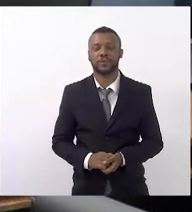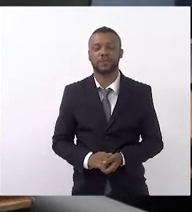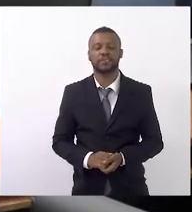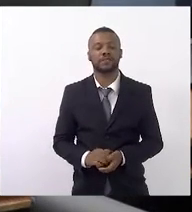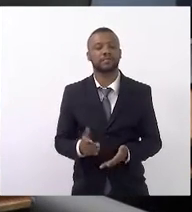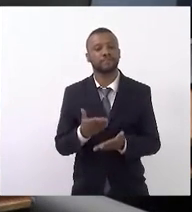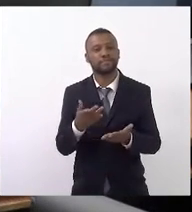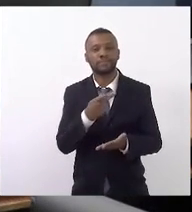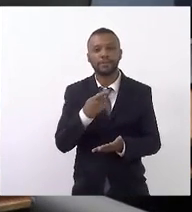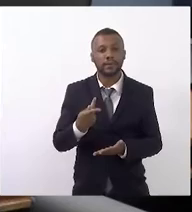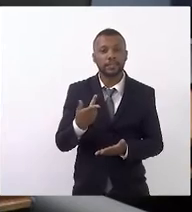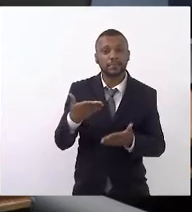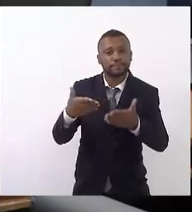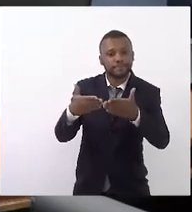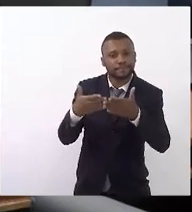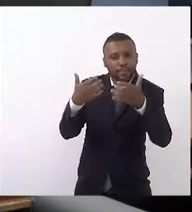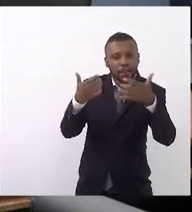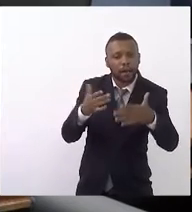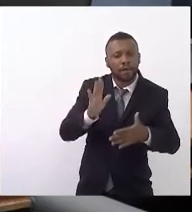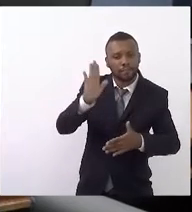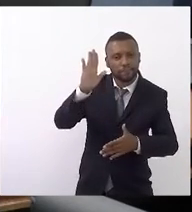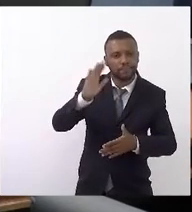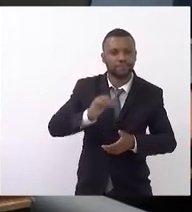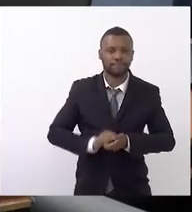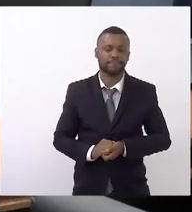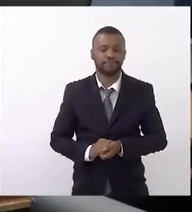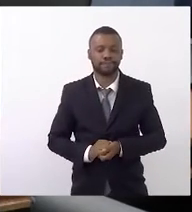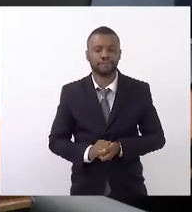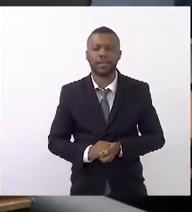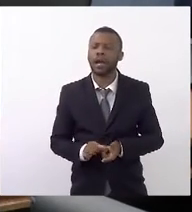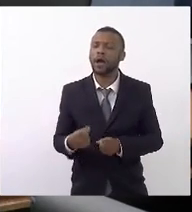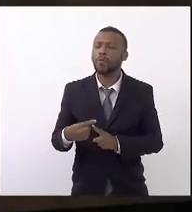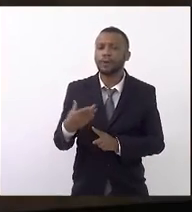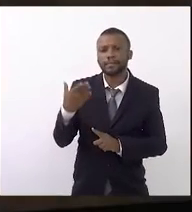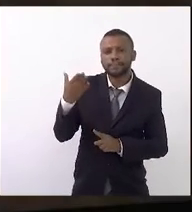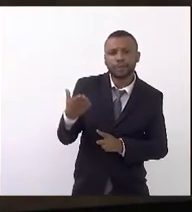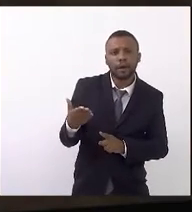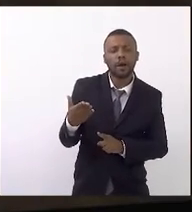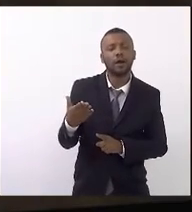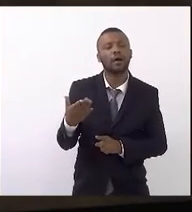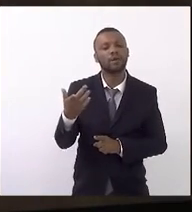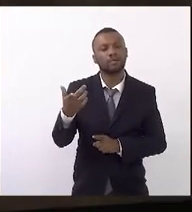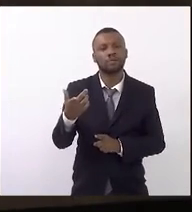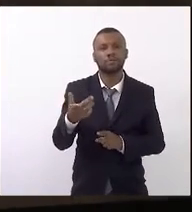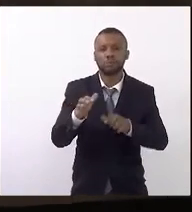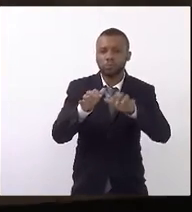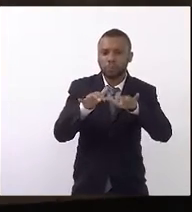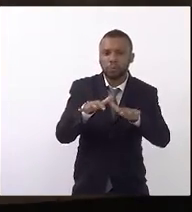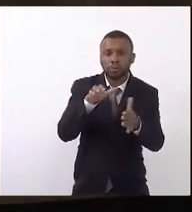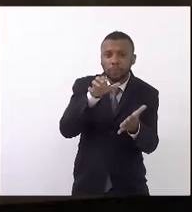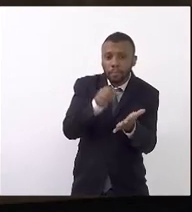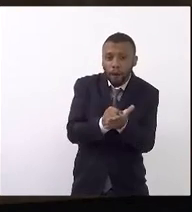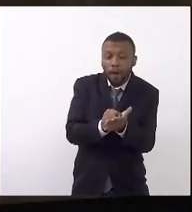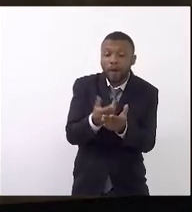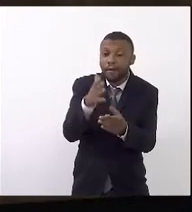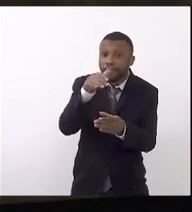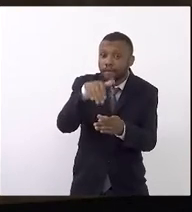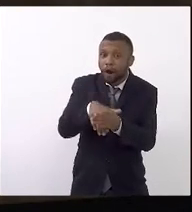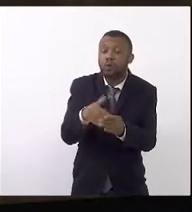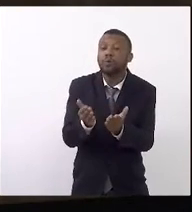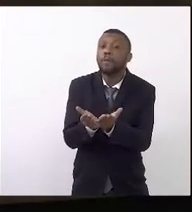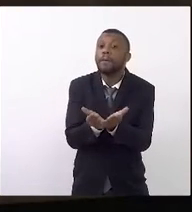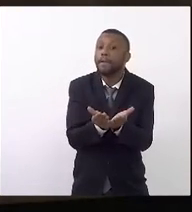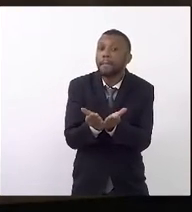Senhor presidente, questão de ordem. Pois não, deputado. Por que Vossa Excelência não registra os votos do Bebeto e